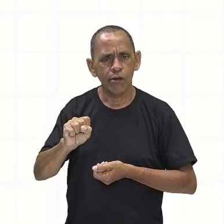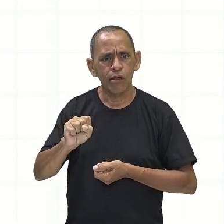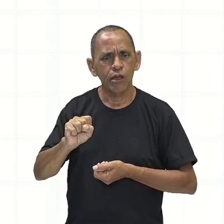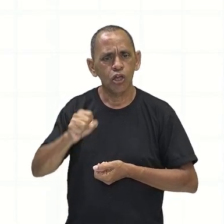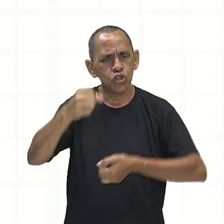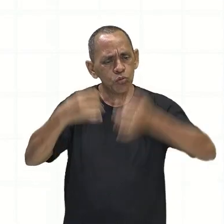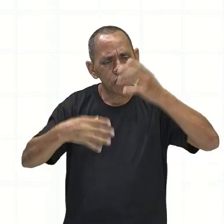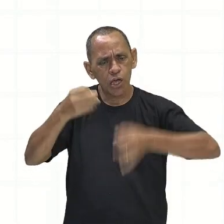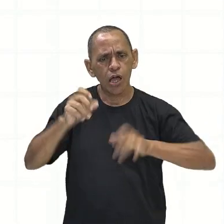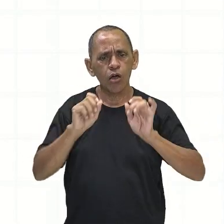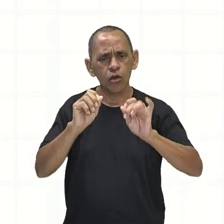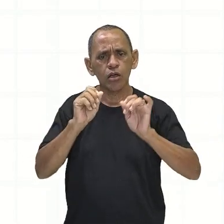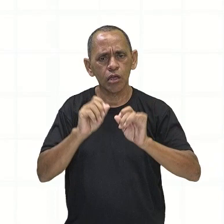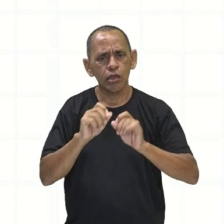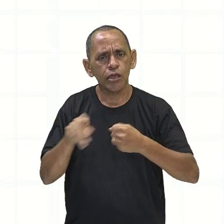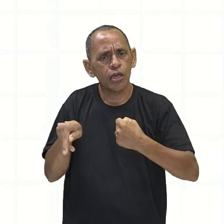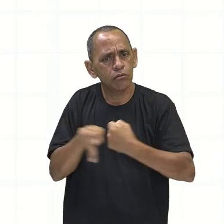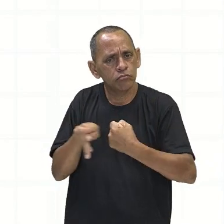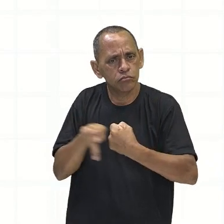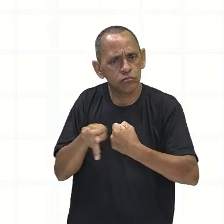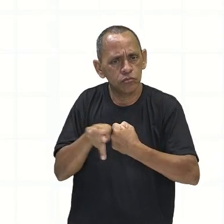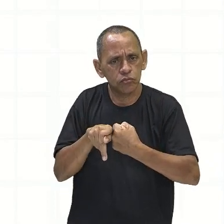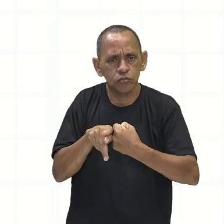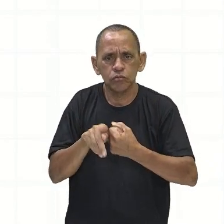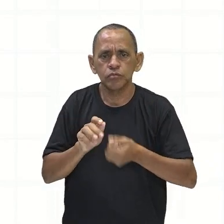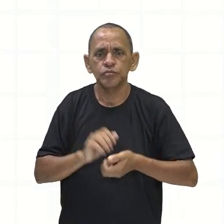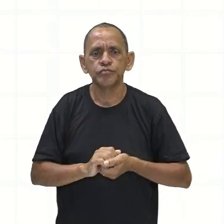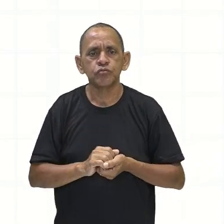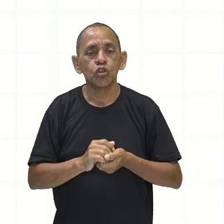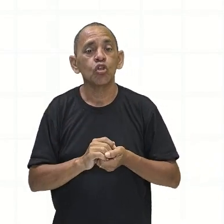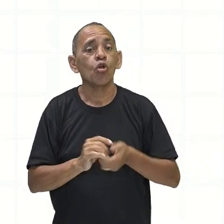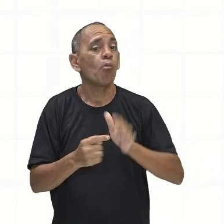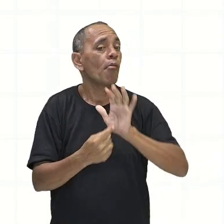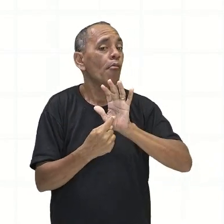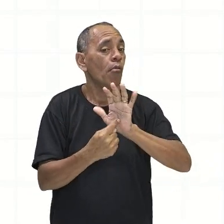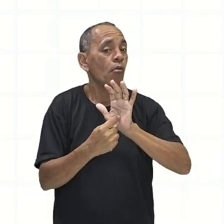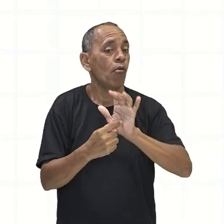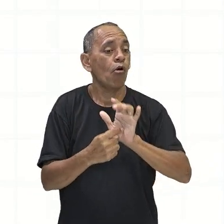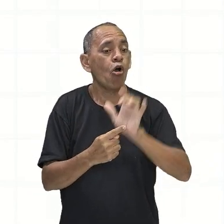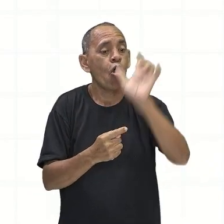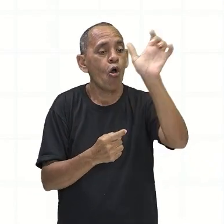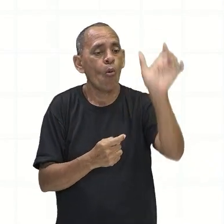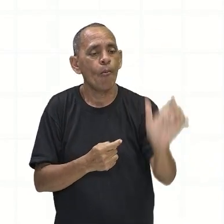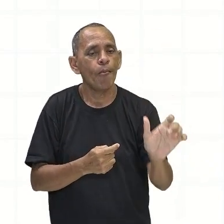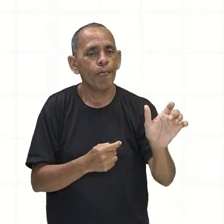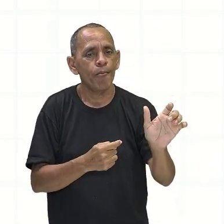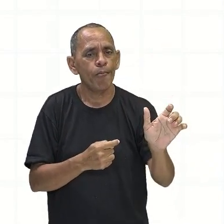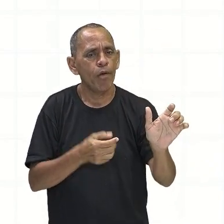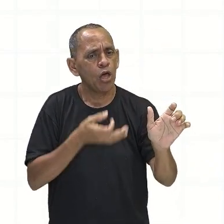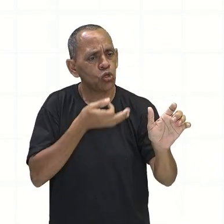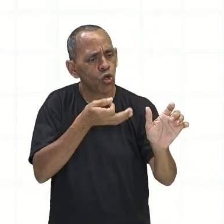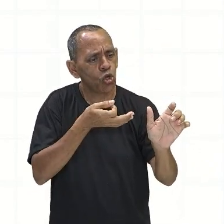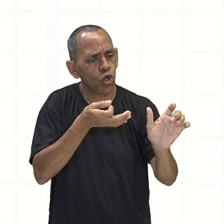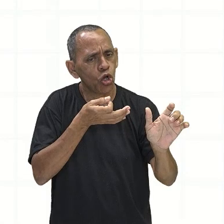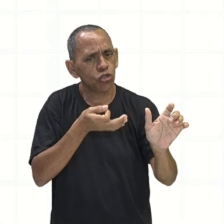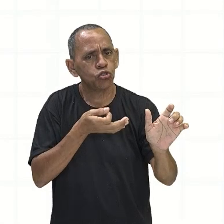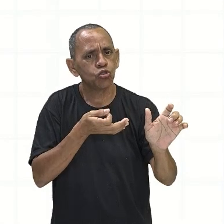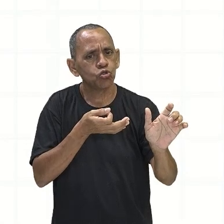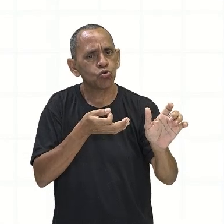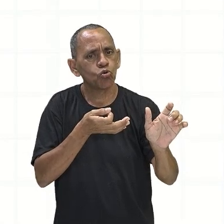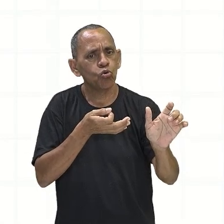Olha só, os pronomes são palavras que indicam pessoas do discurso. Muito bem, olha só, indicam